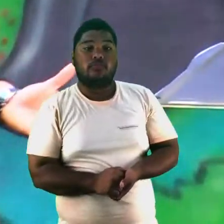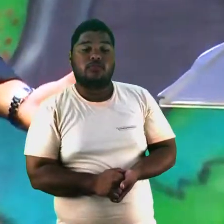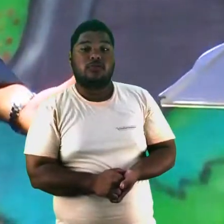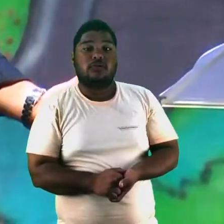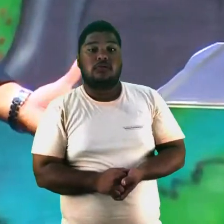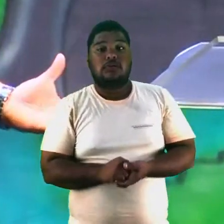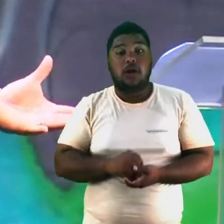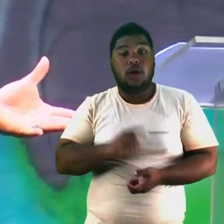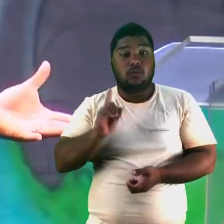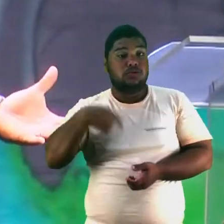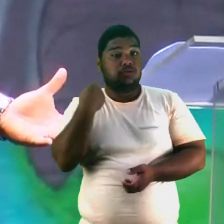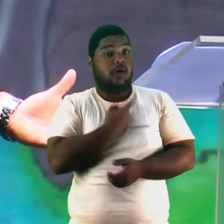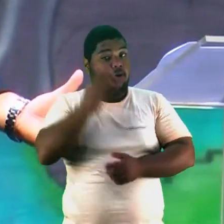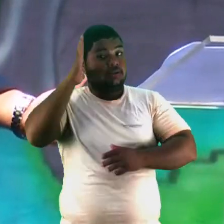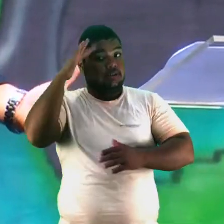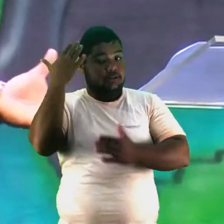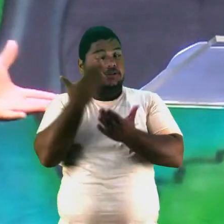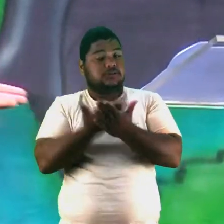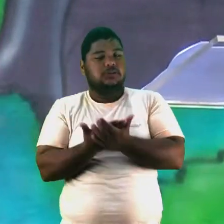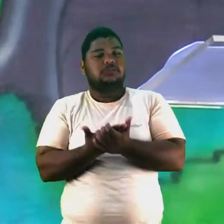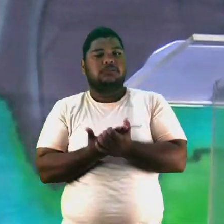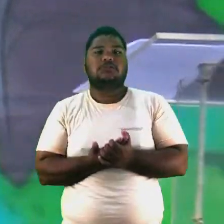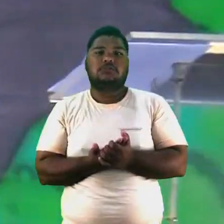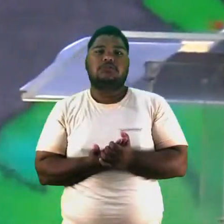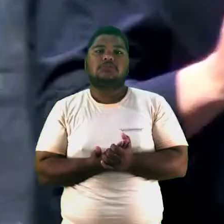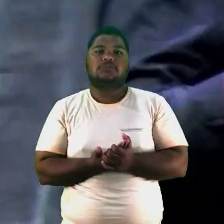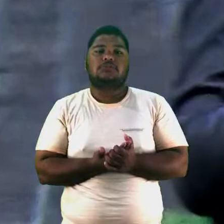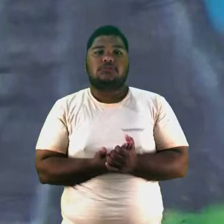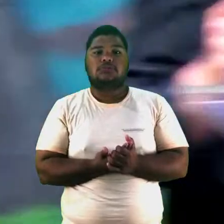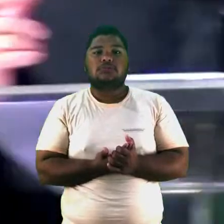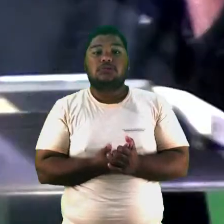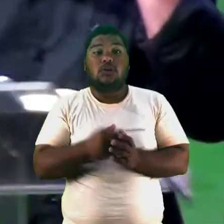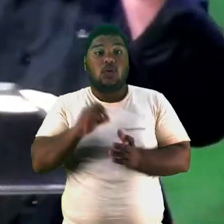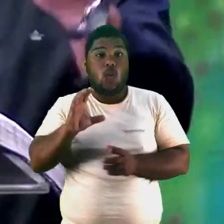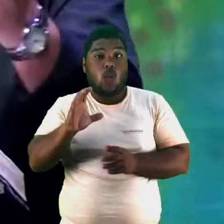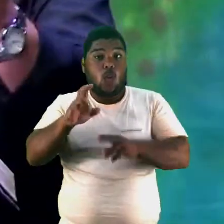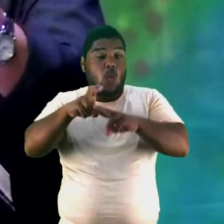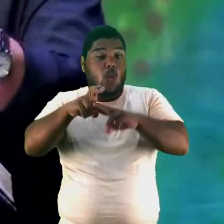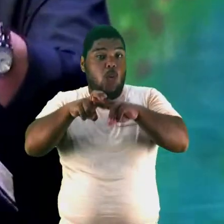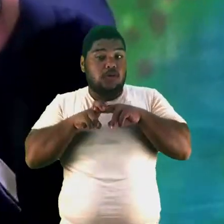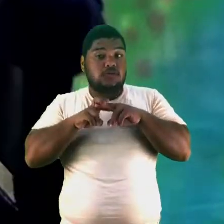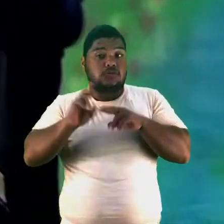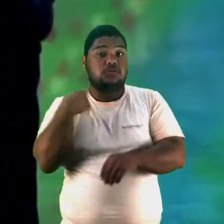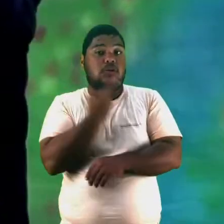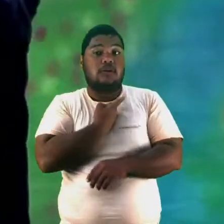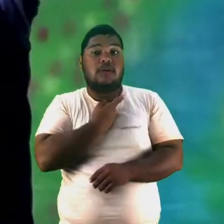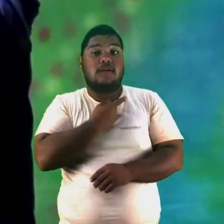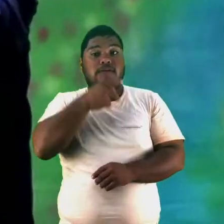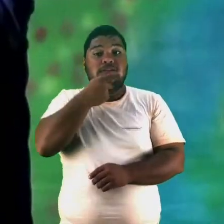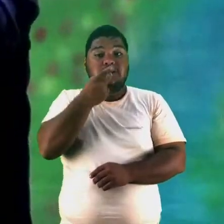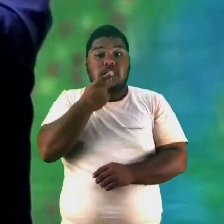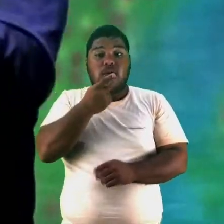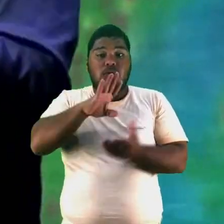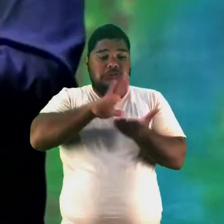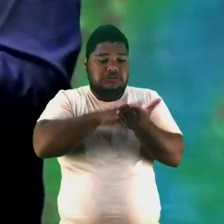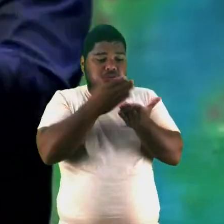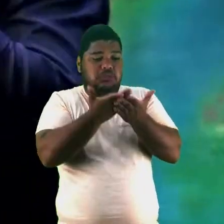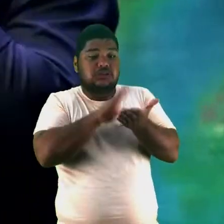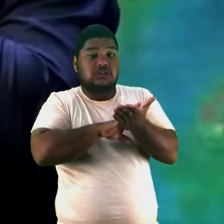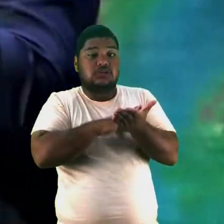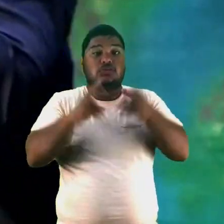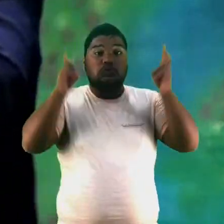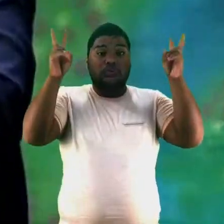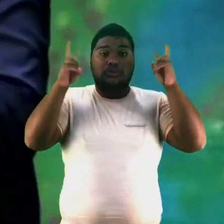nós acreditamos. E quando nós falamos em exegese, é a interpretação dos